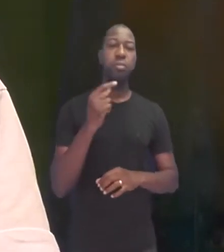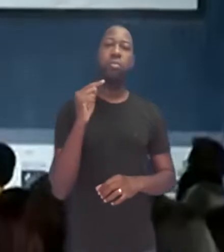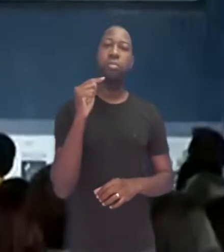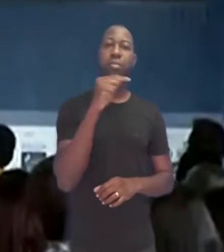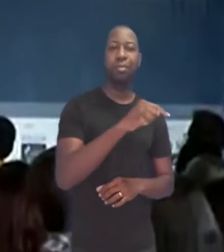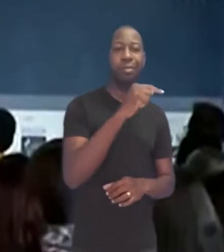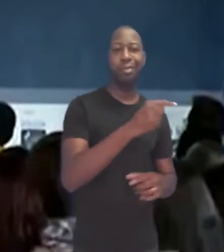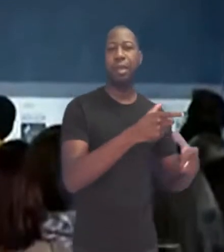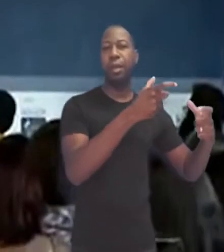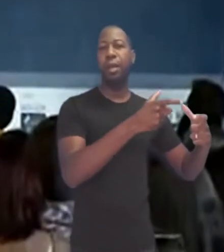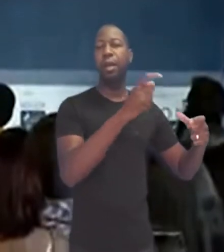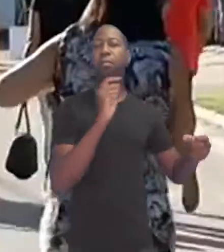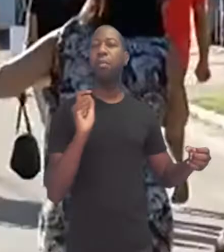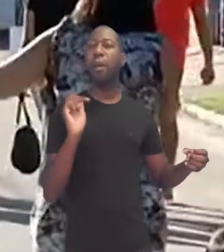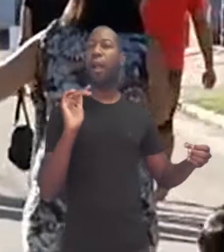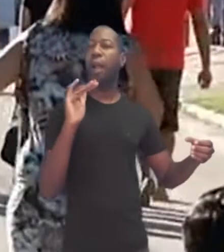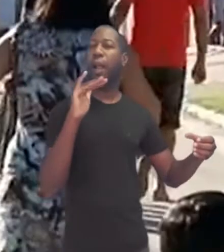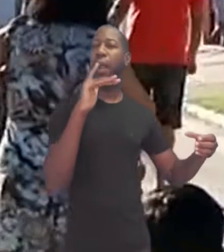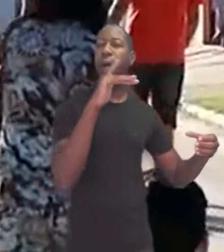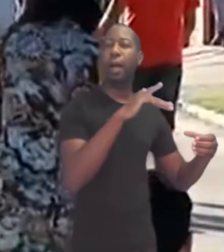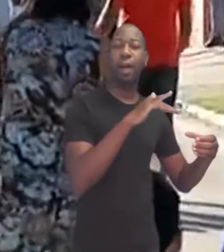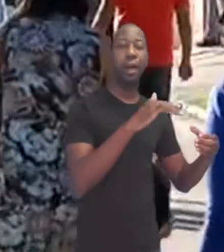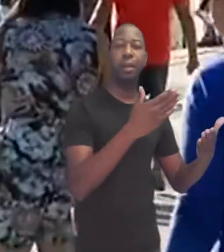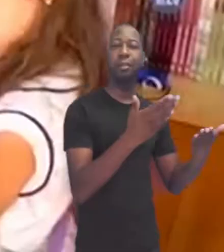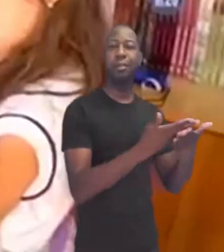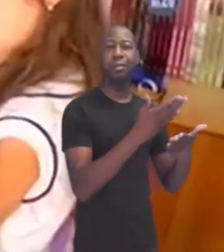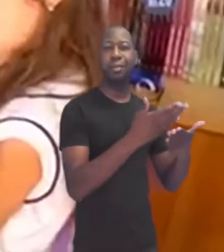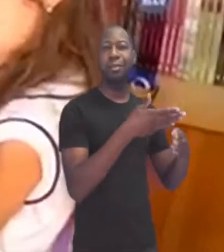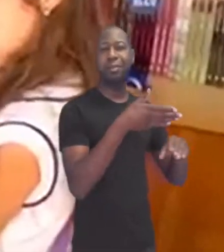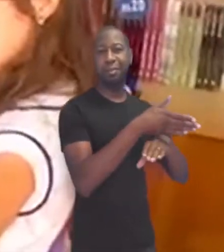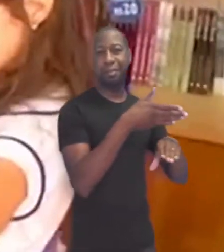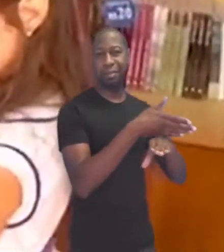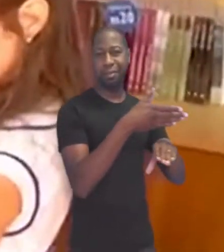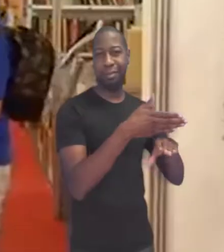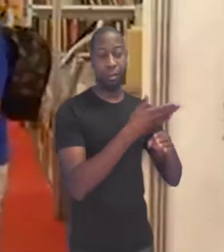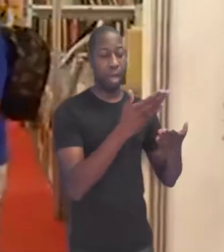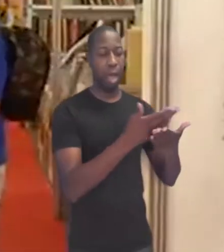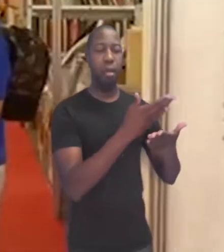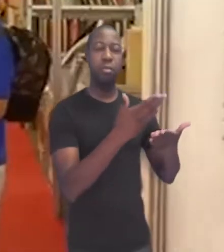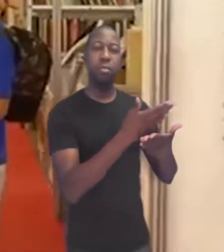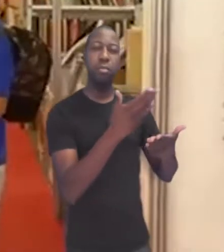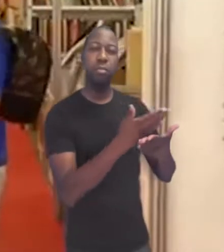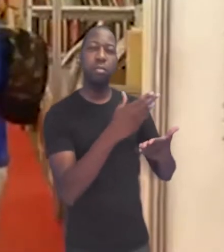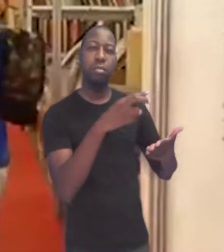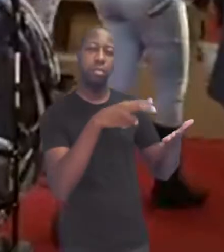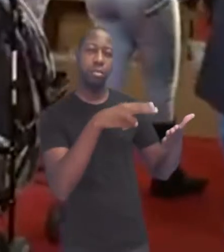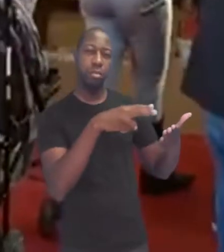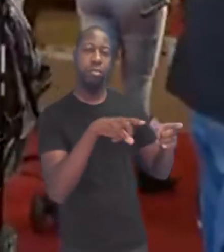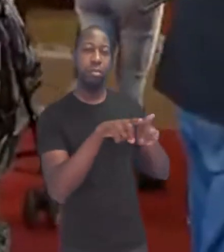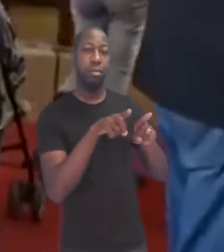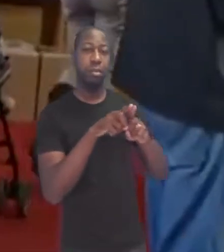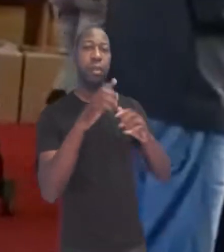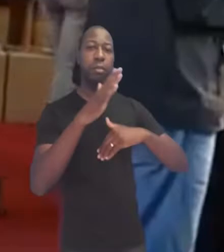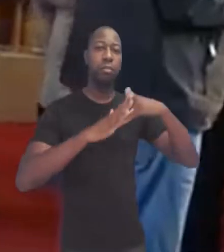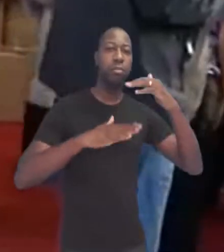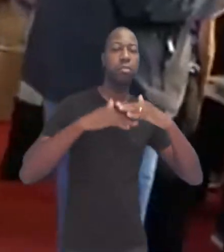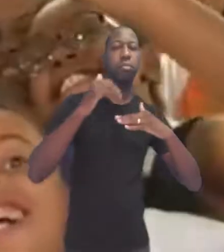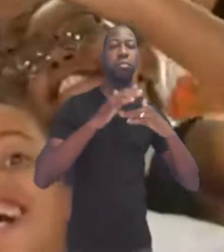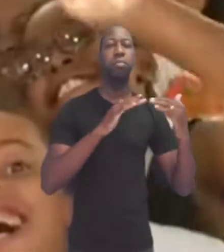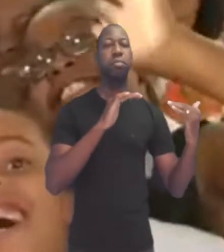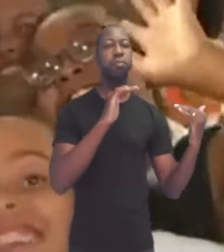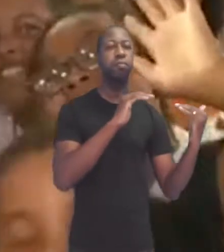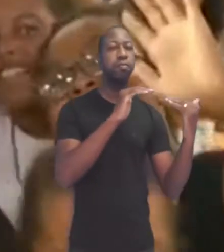repercussão, sendo uma das poucas oportunidades de muitas crianças, jovens e adultos da região terem contato com